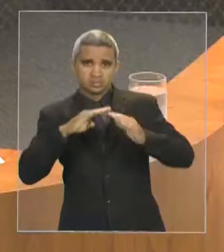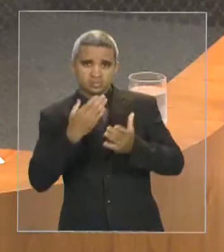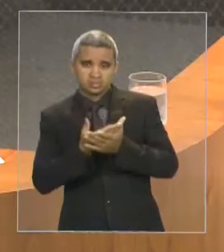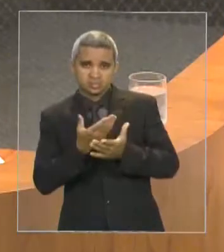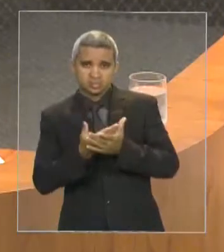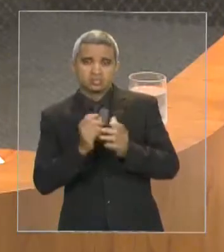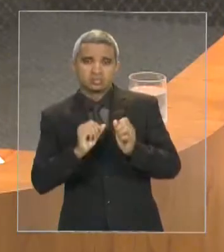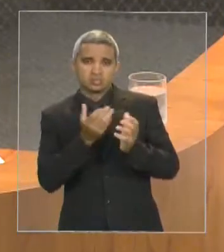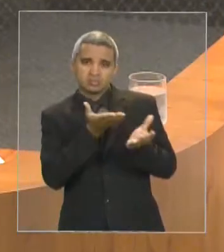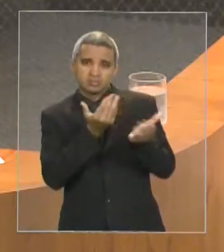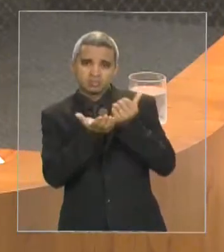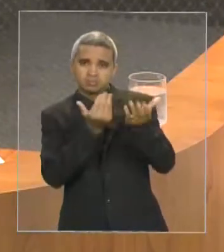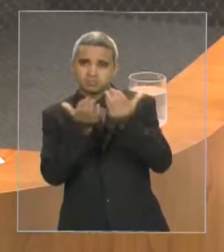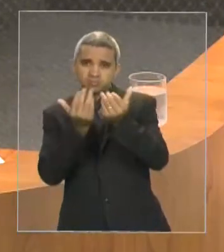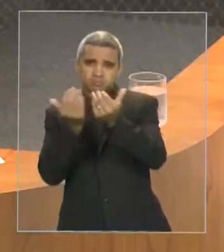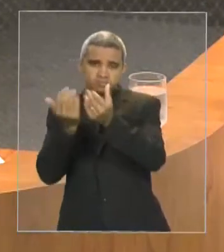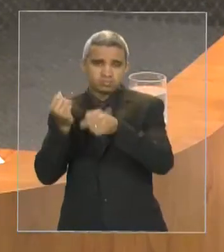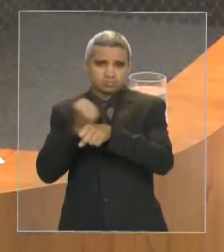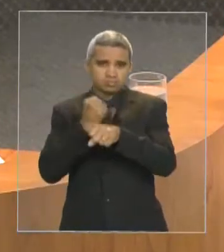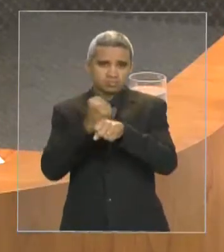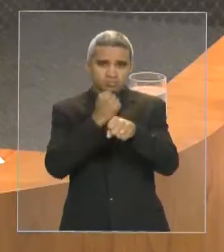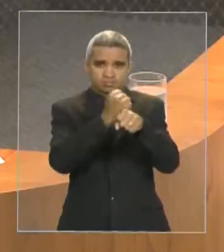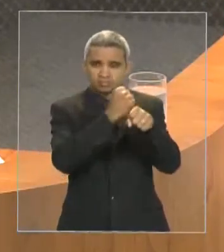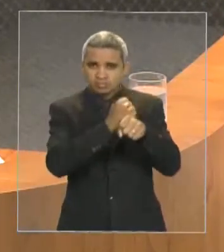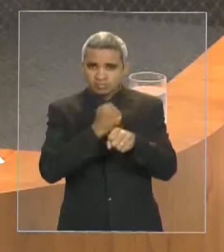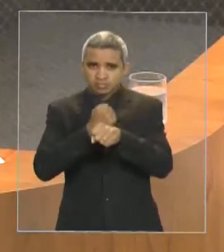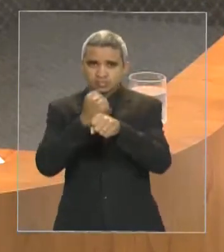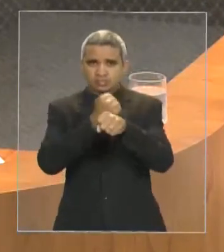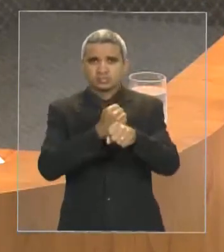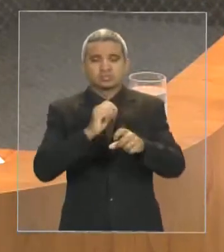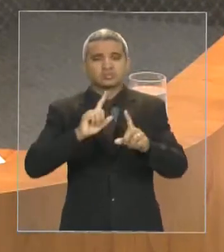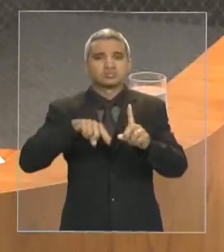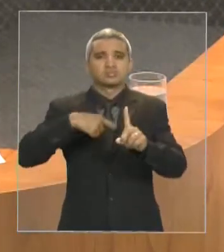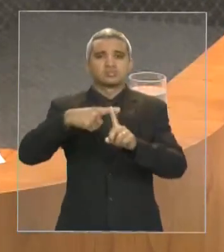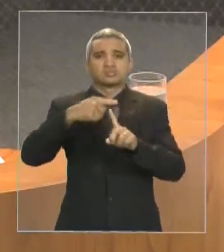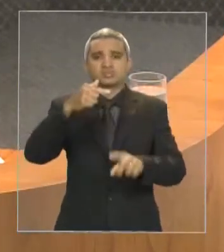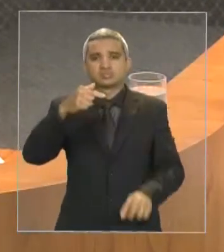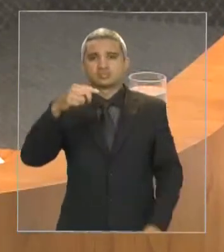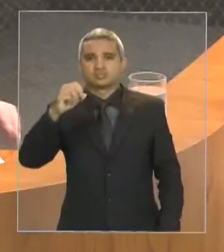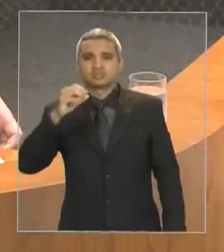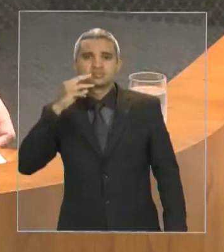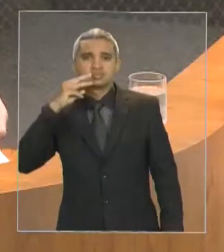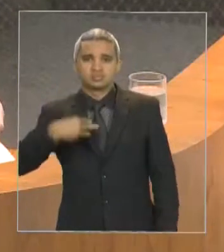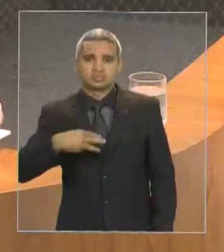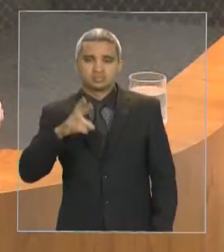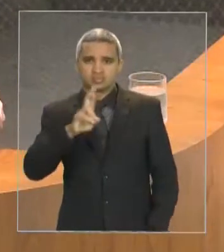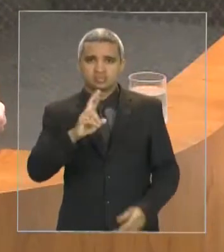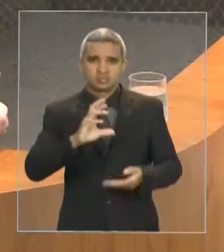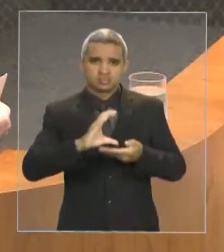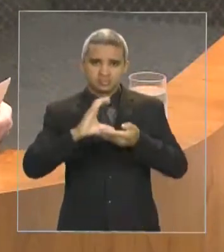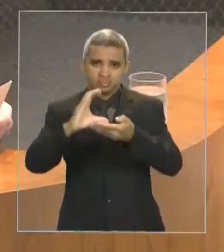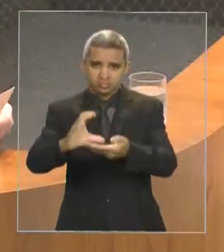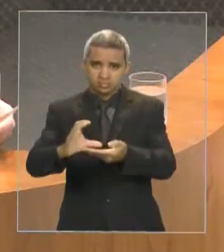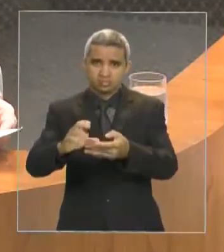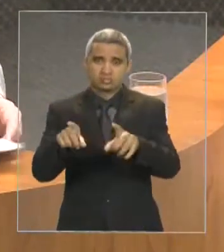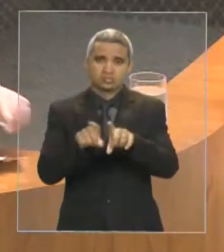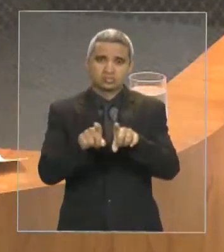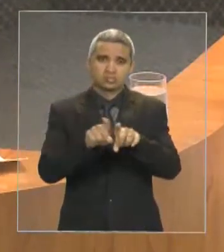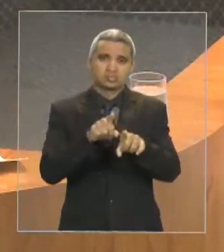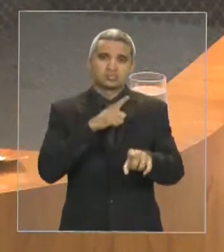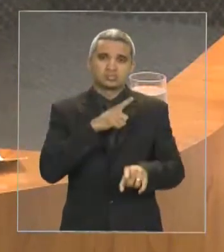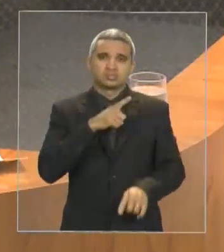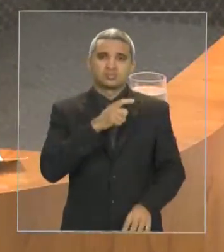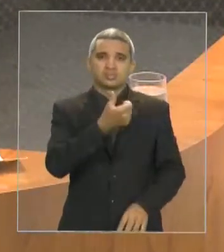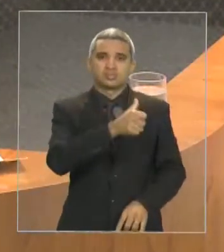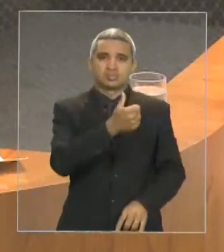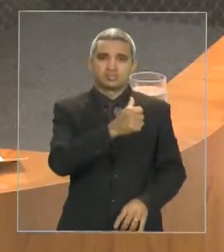reconstruídas. Foram mais de 70 milhões de reais em investimentos. Temos também 11 escolas sendo reconstruídas com